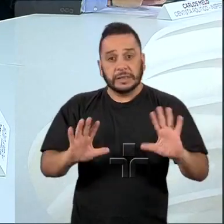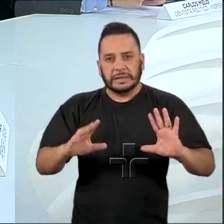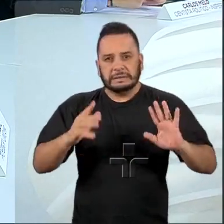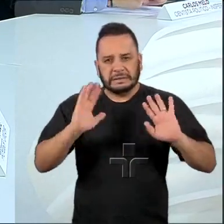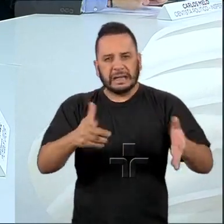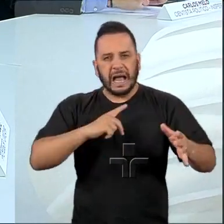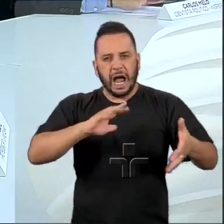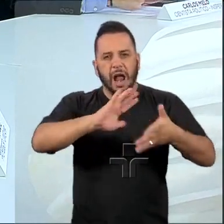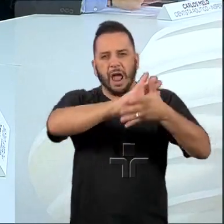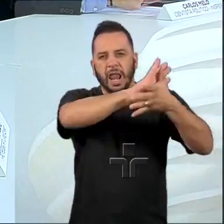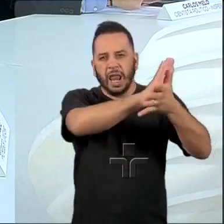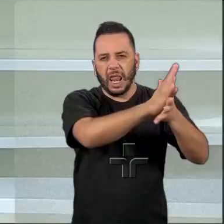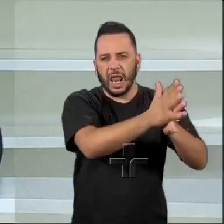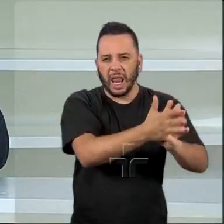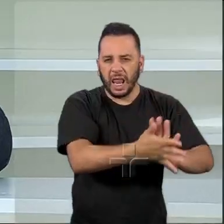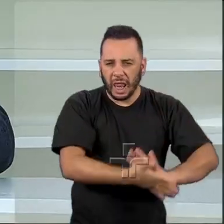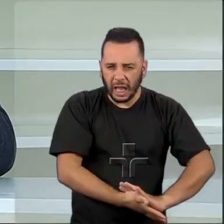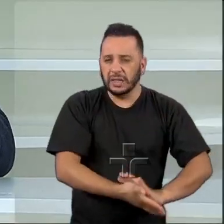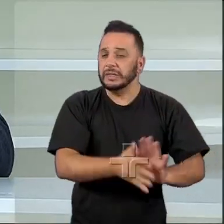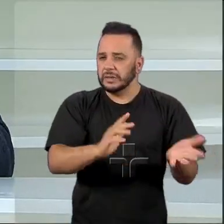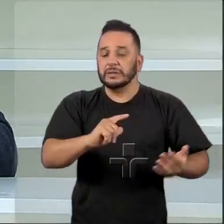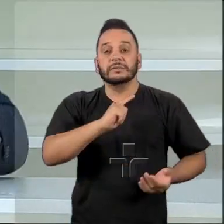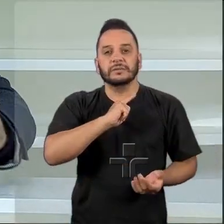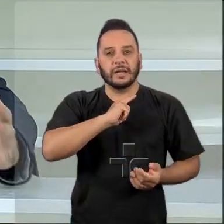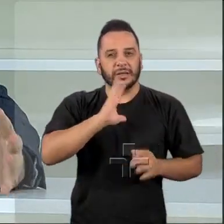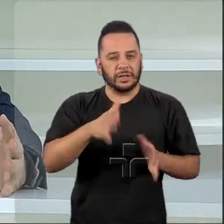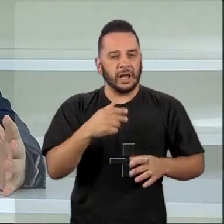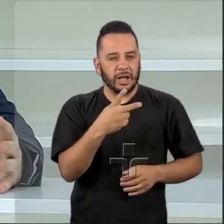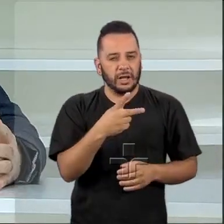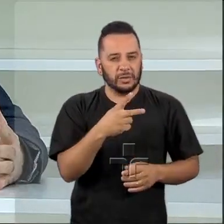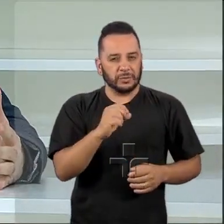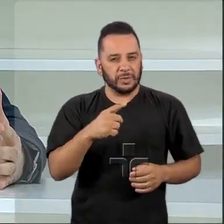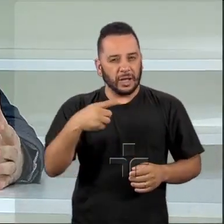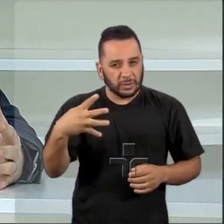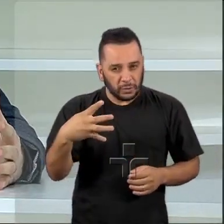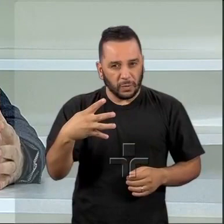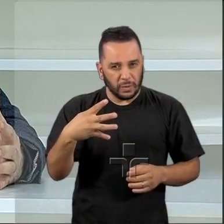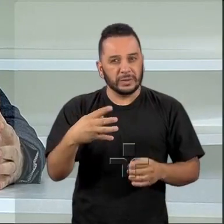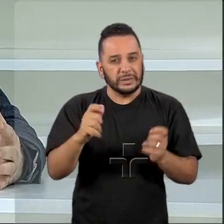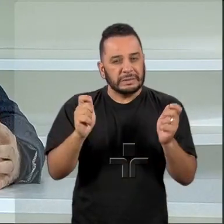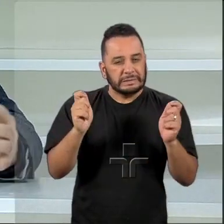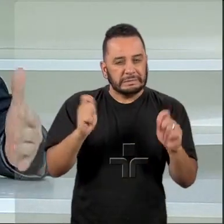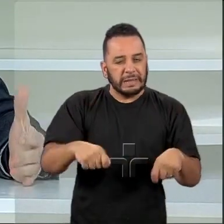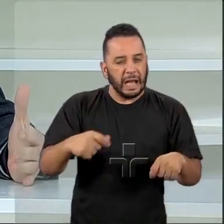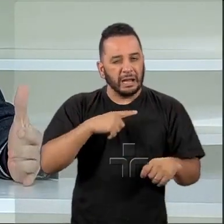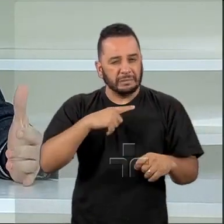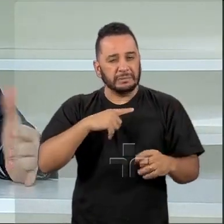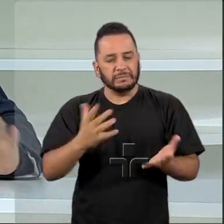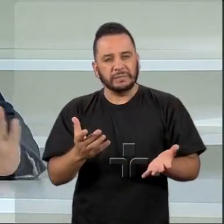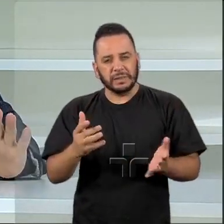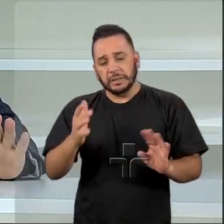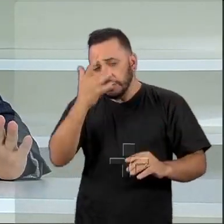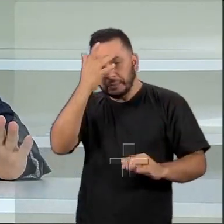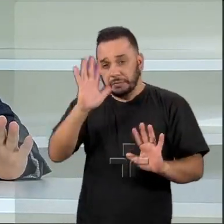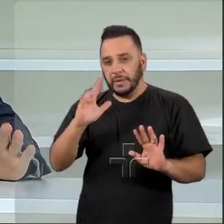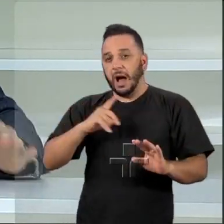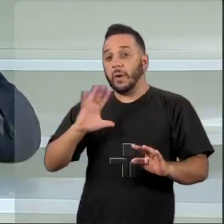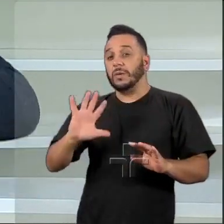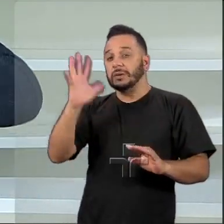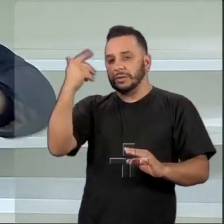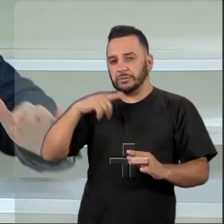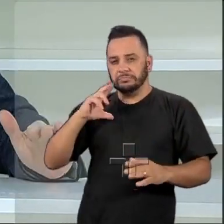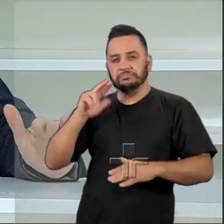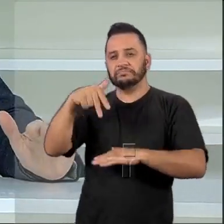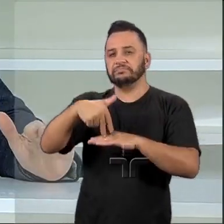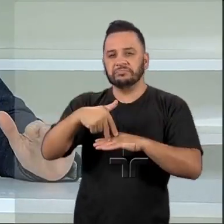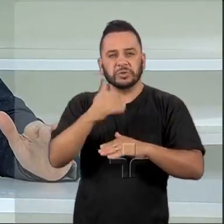destruiu completamente a possibilidade que tinha aparecido ali em 2014 de canalizar a energia de 2013. Então, vem alguém que diz, olha, isso